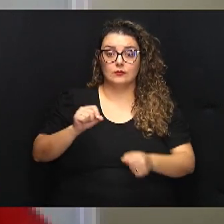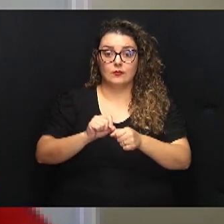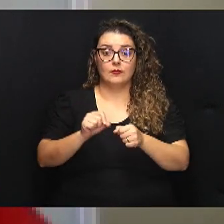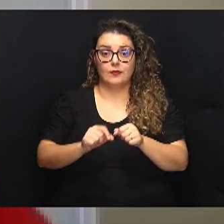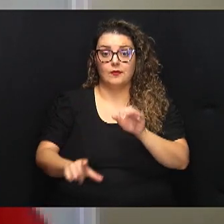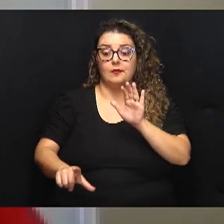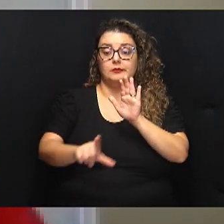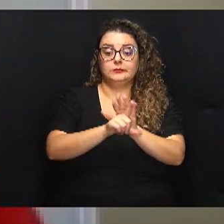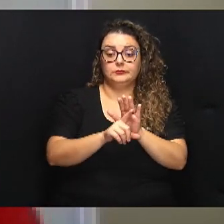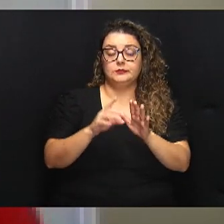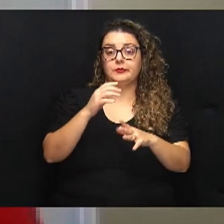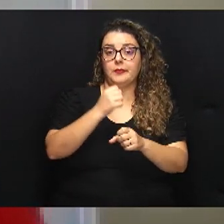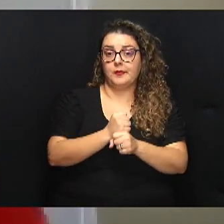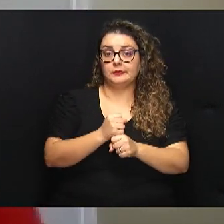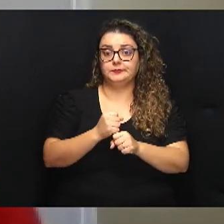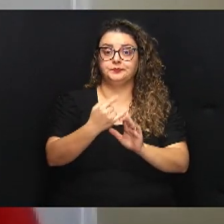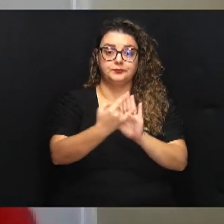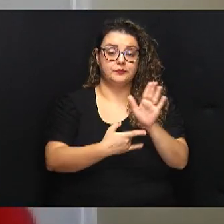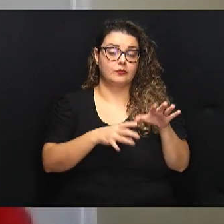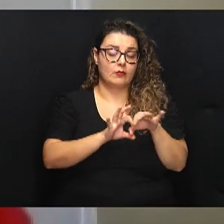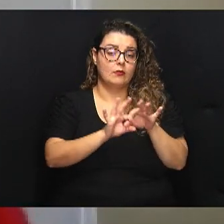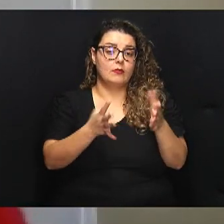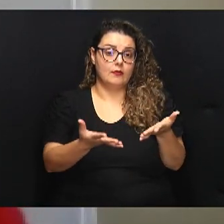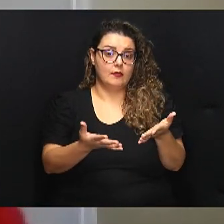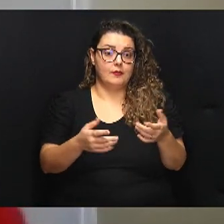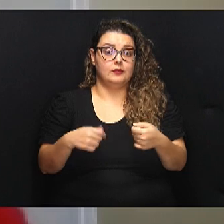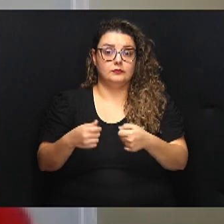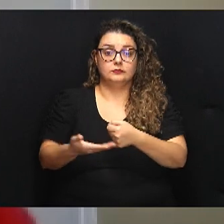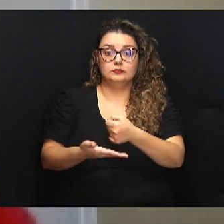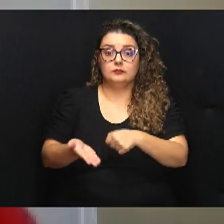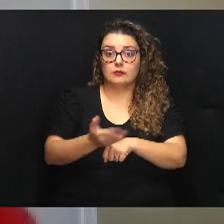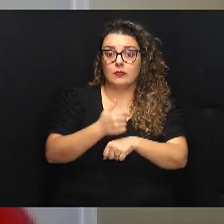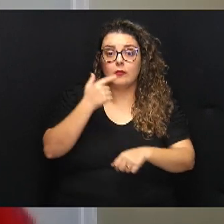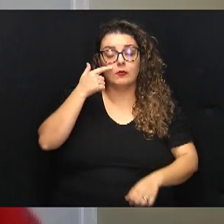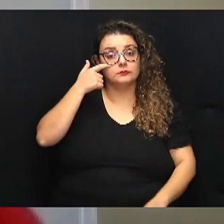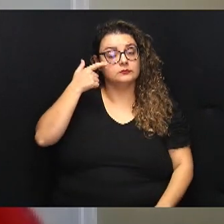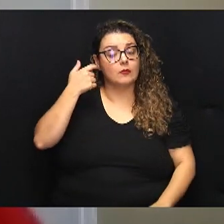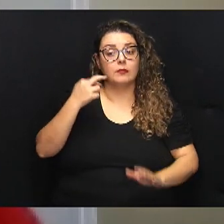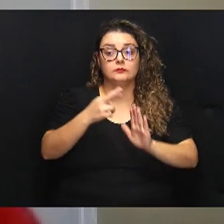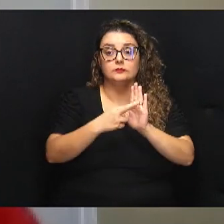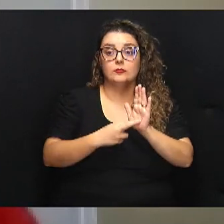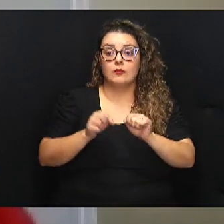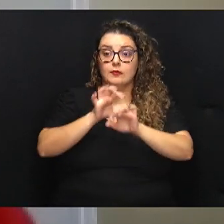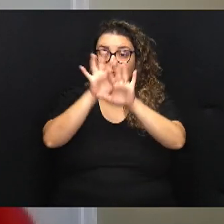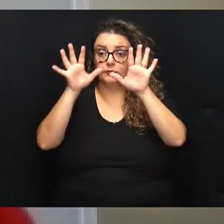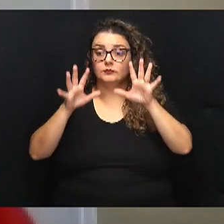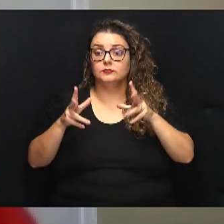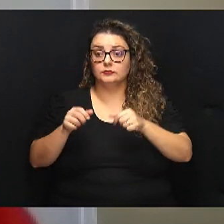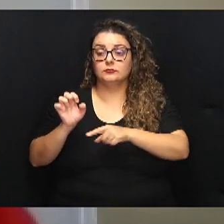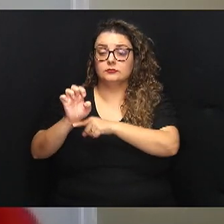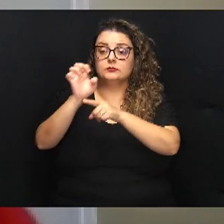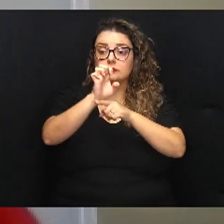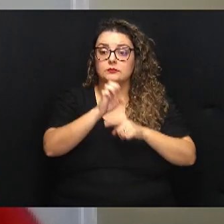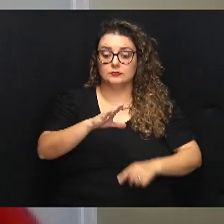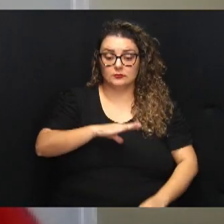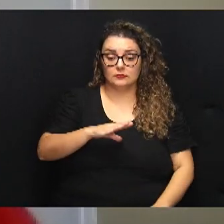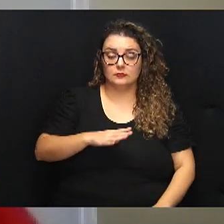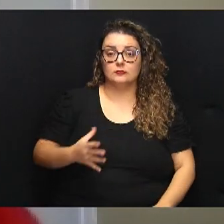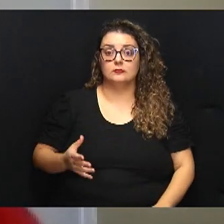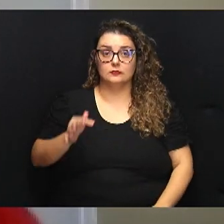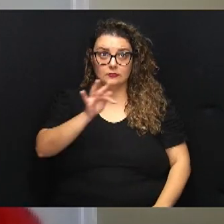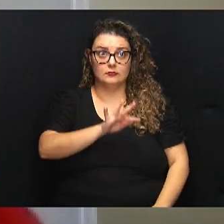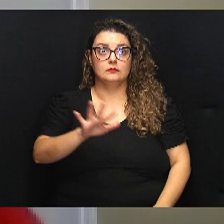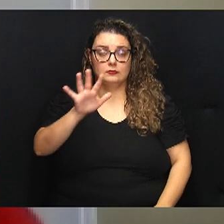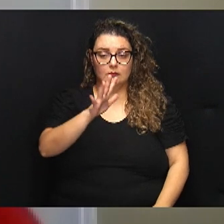de licenciamento, no mínimo deveria ser feita uma regra clara que todos os estados, municípios e a União